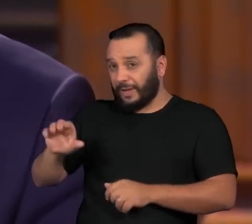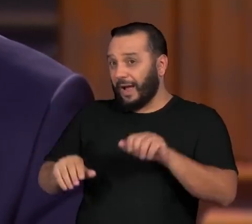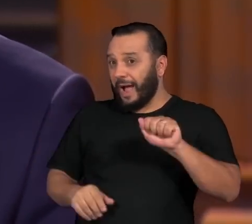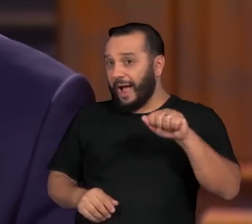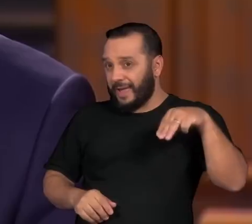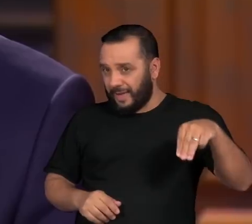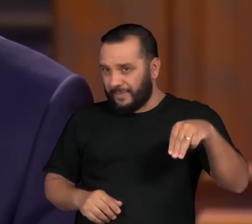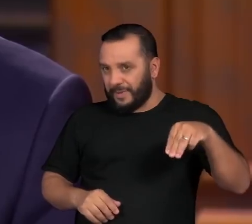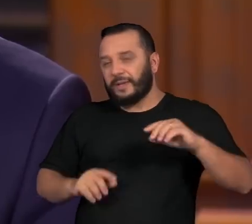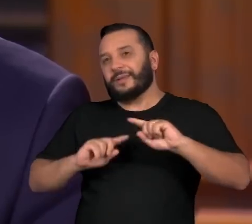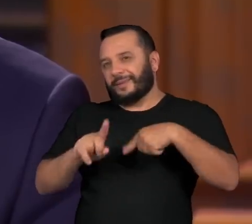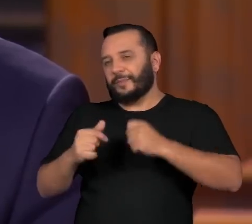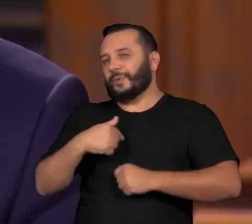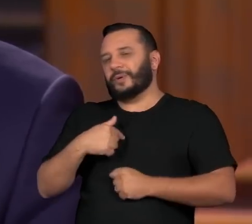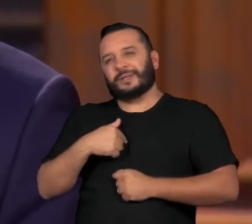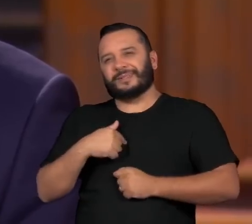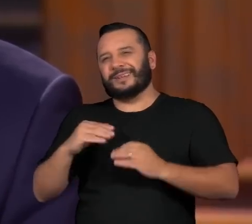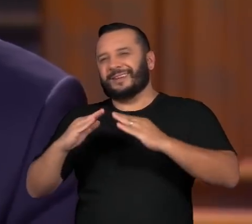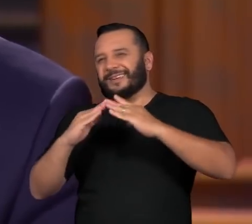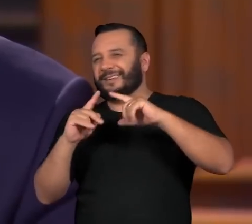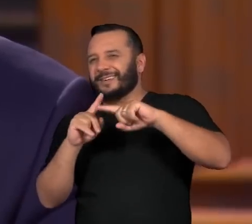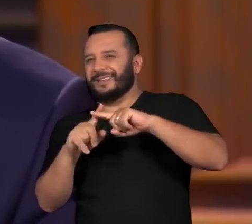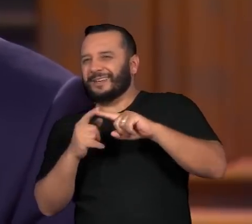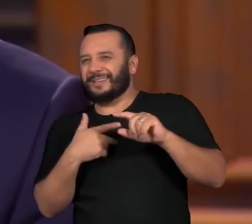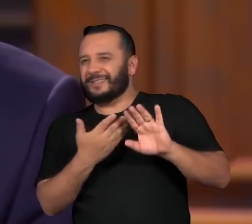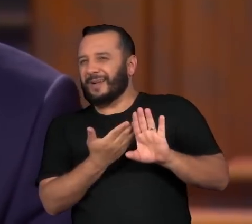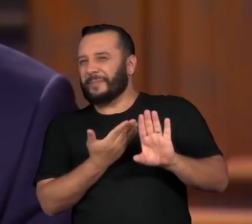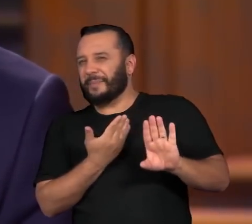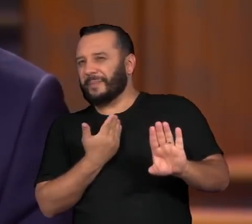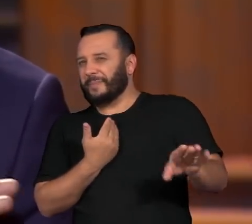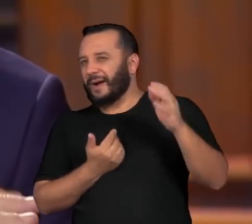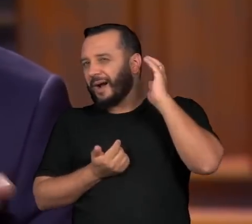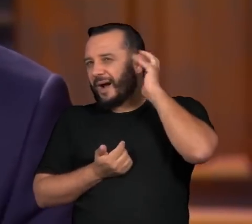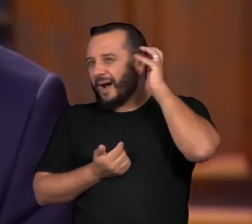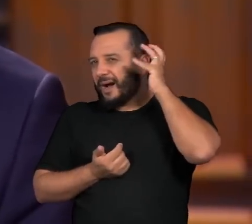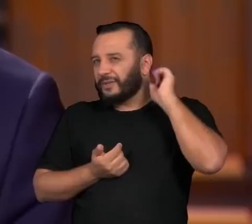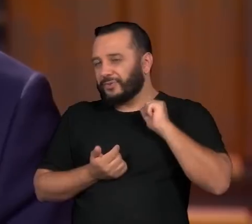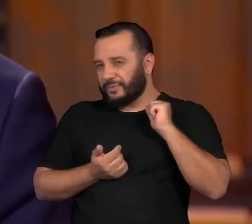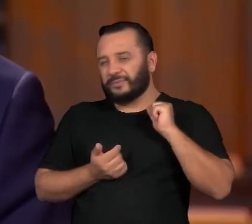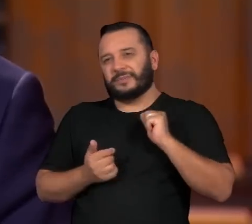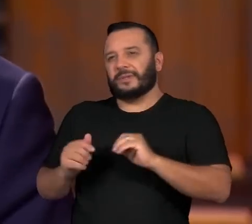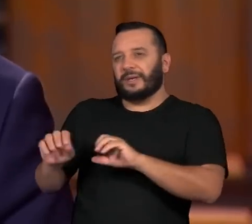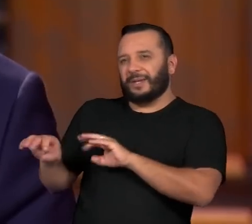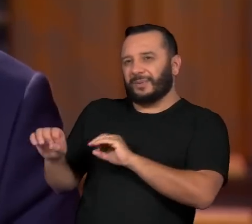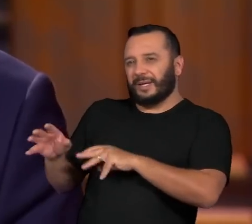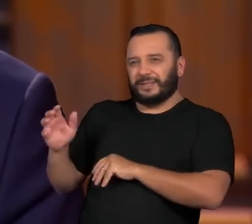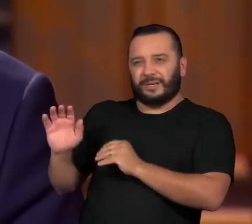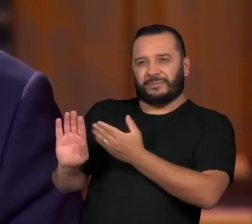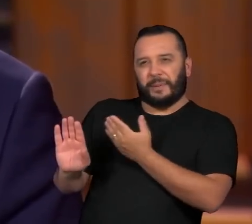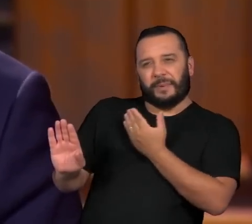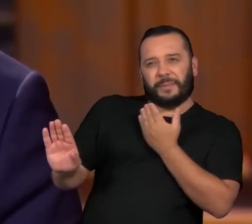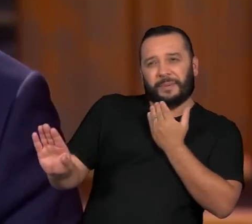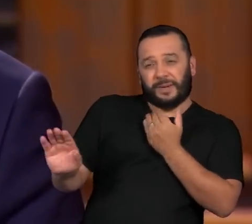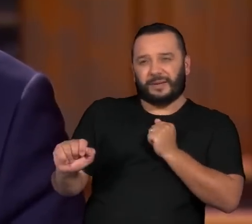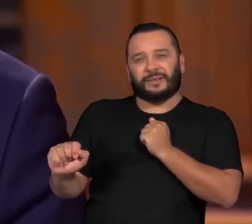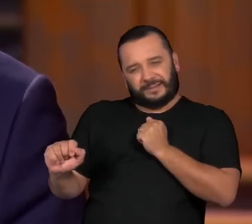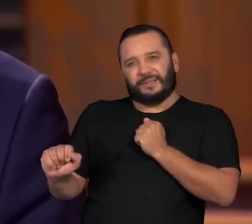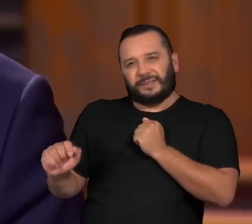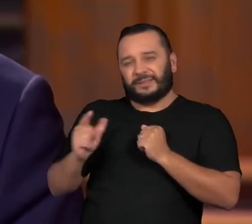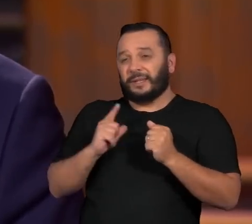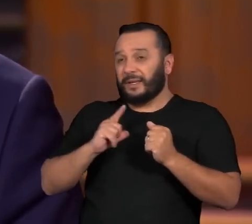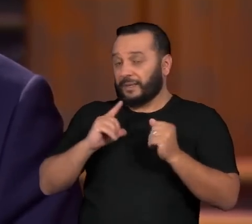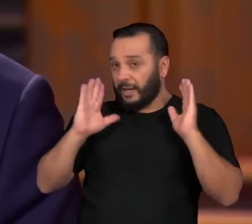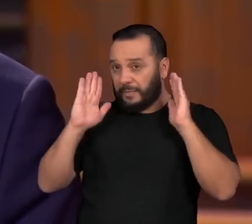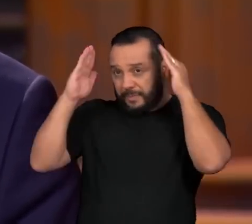se afastou. Mas depois houve uma reviravolta. O Papa Francisco é um homem que interage